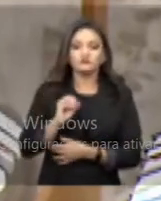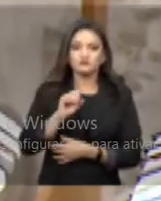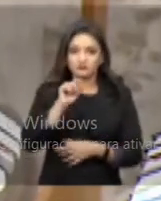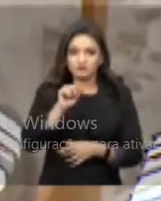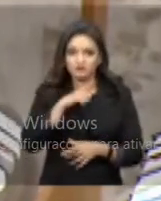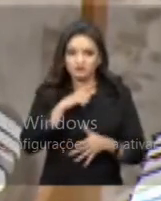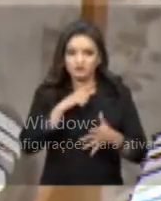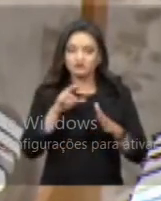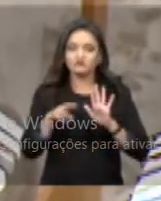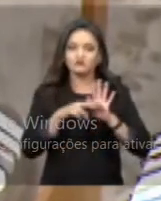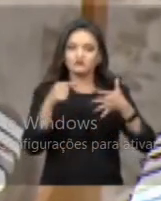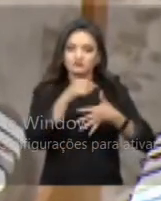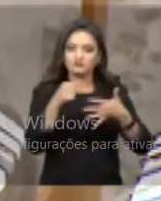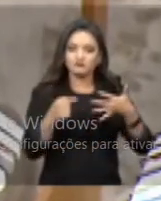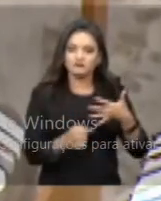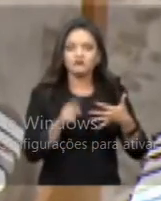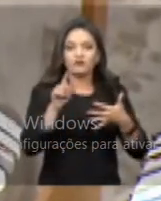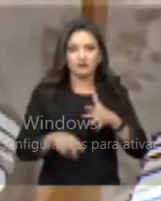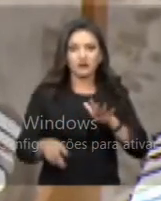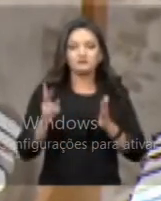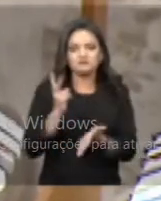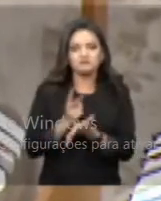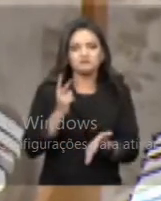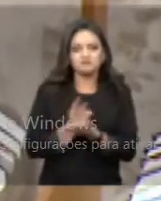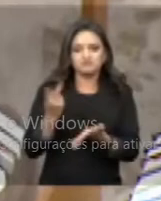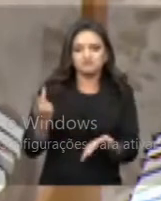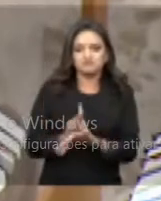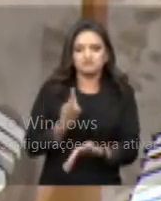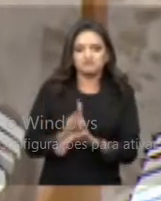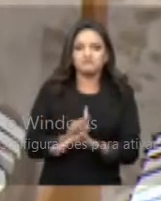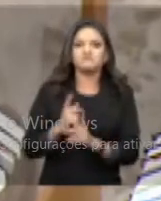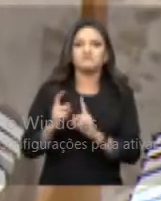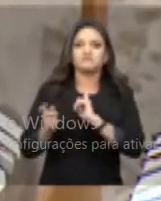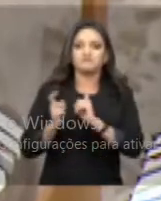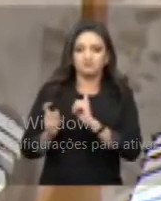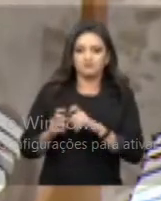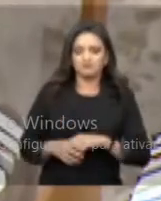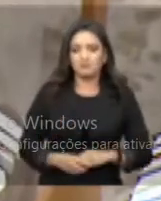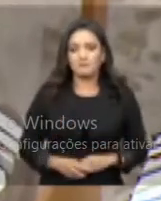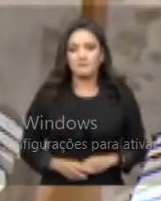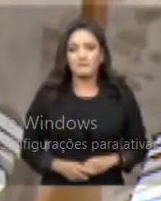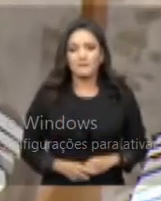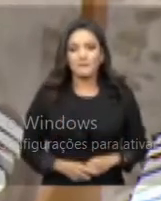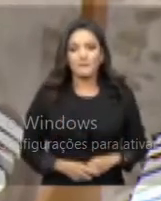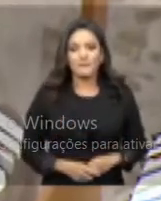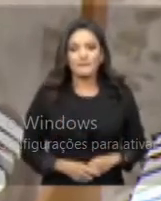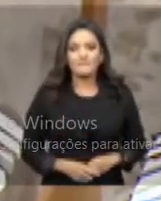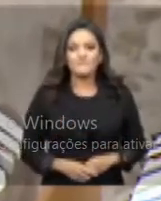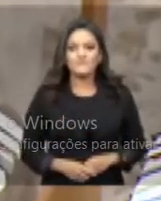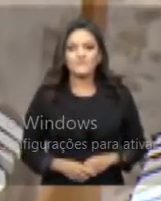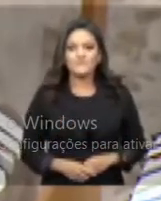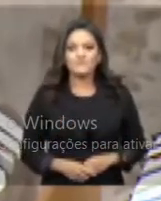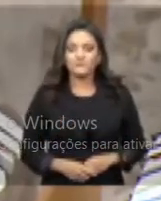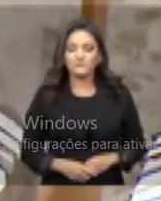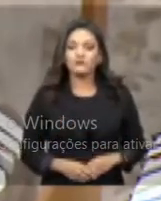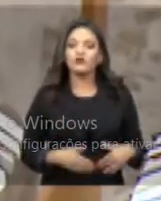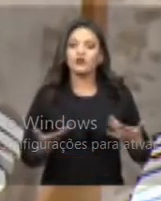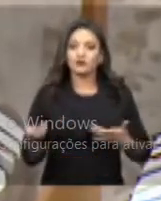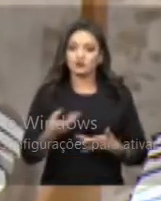requisitos que caracterizam a improbidade administrativa. Vale dizer, a leitura sistemática da nova